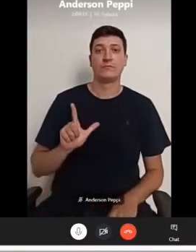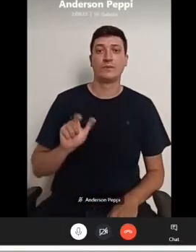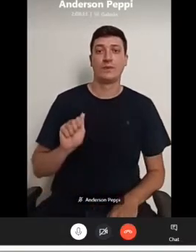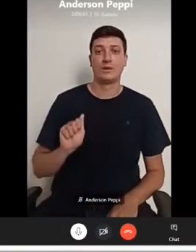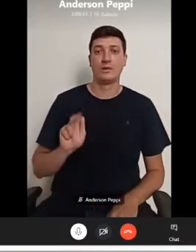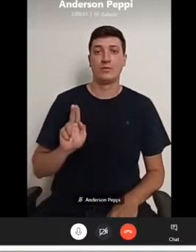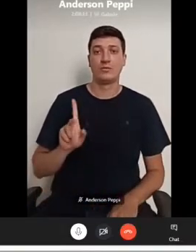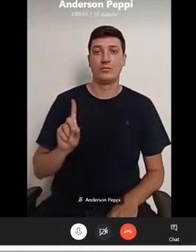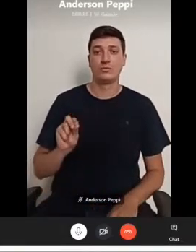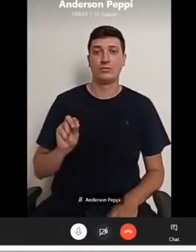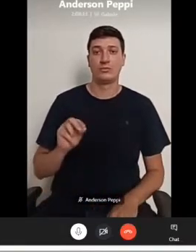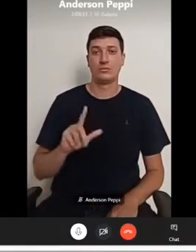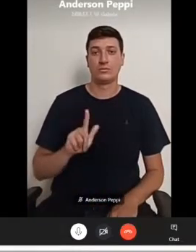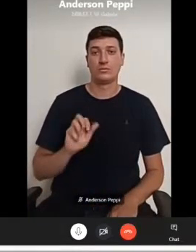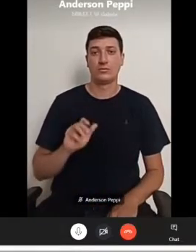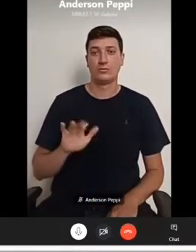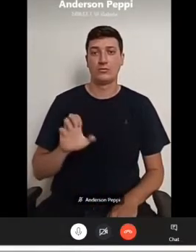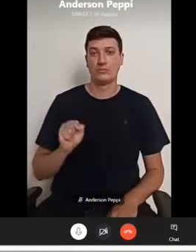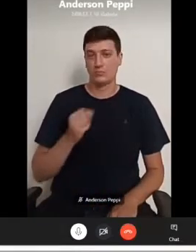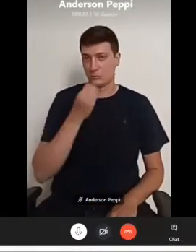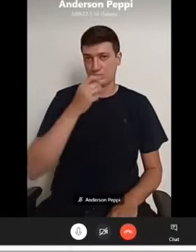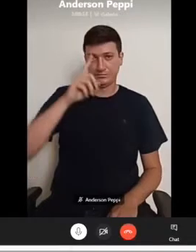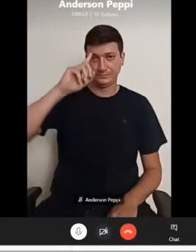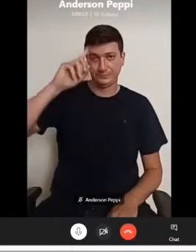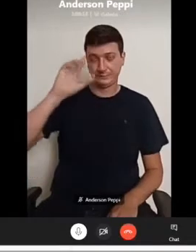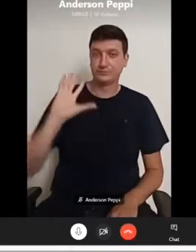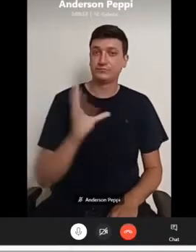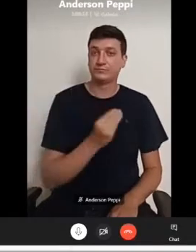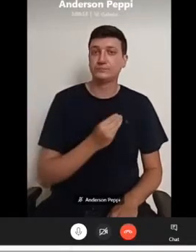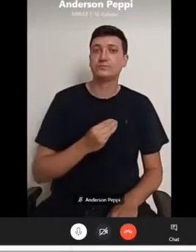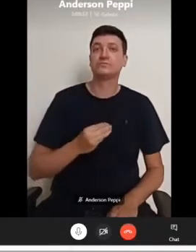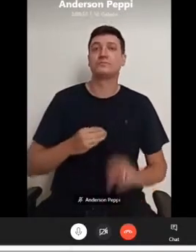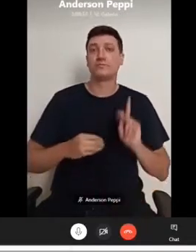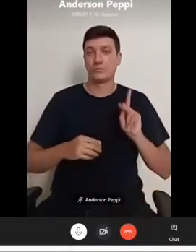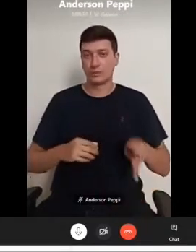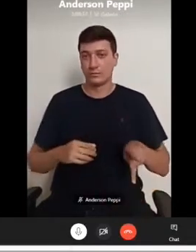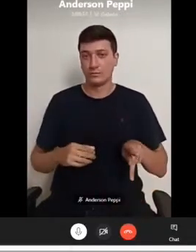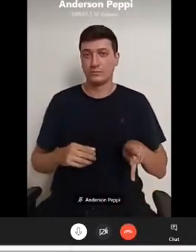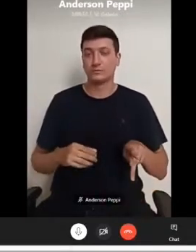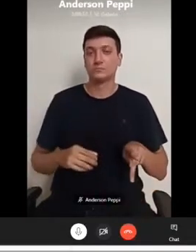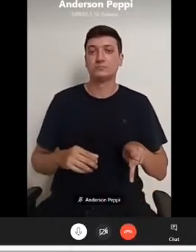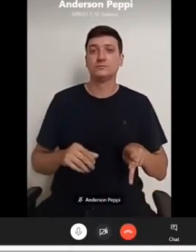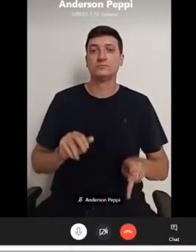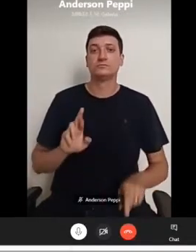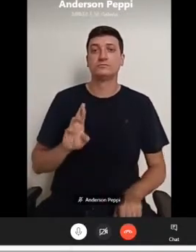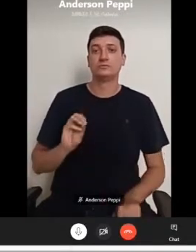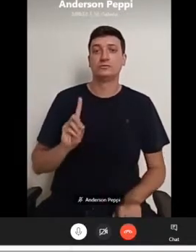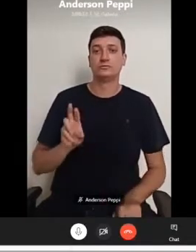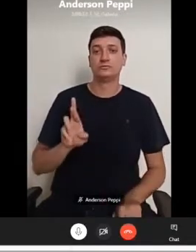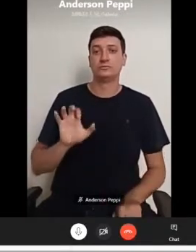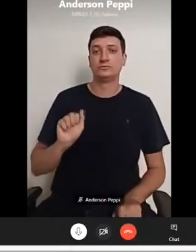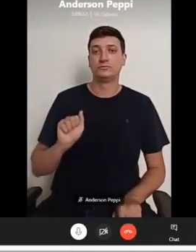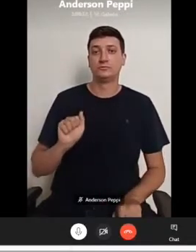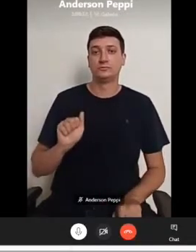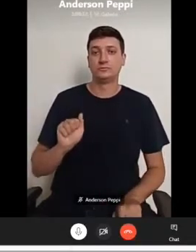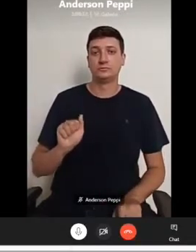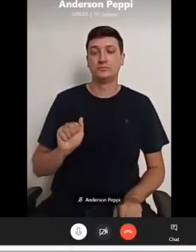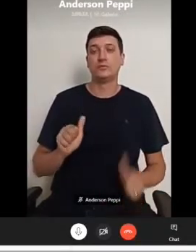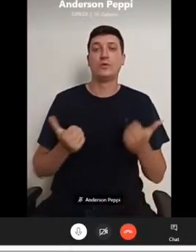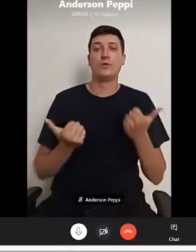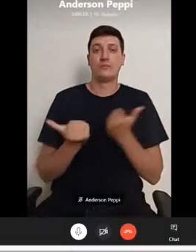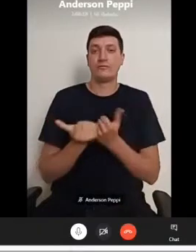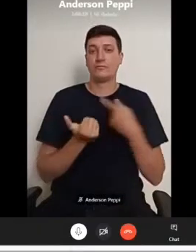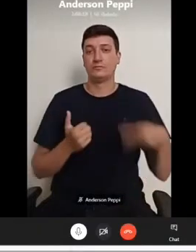Bom dia a todos. Para presidente, Rodrigo Rodrigues. Vice-presidente,